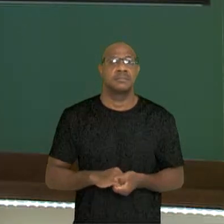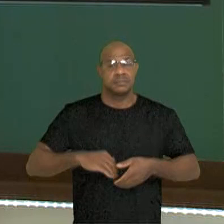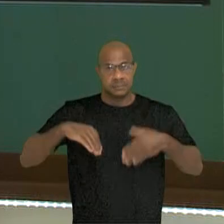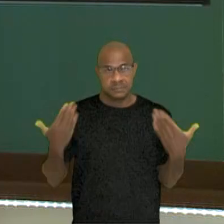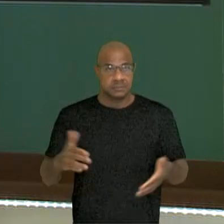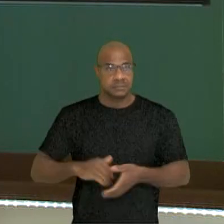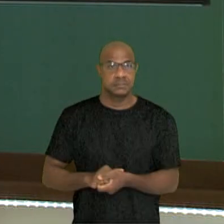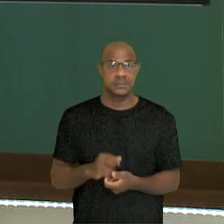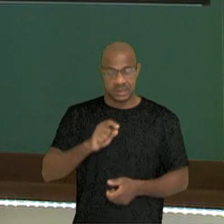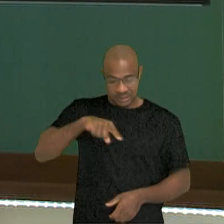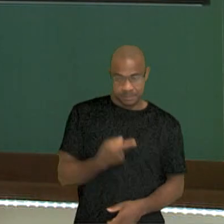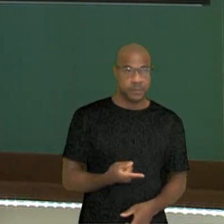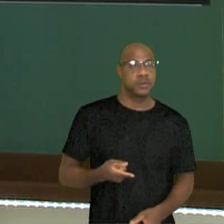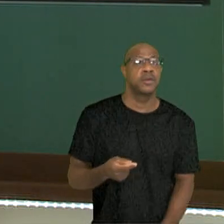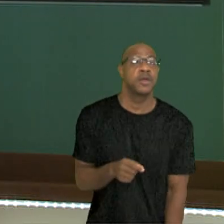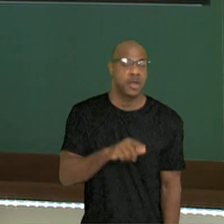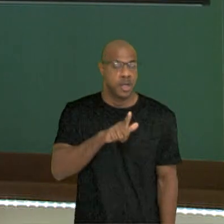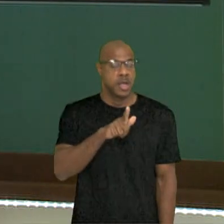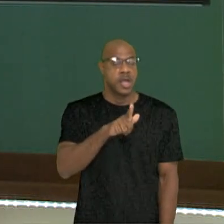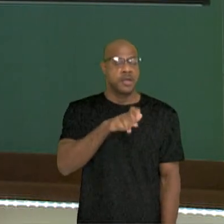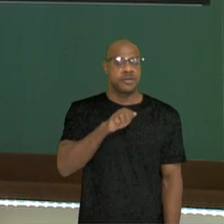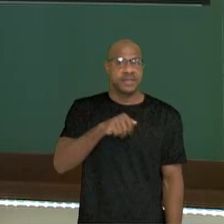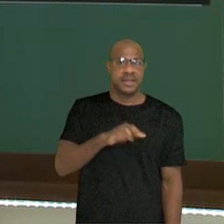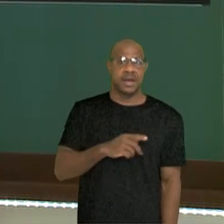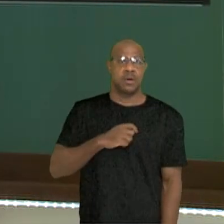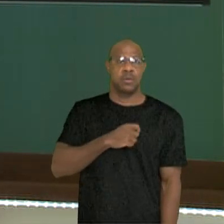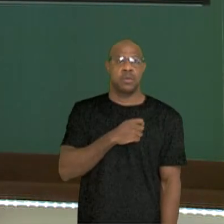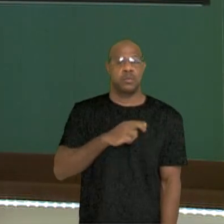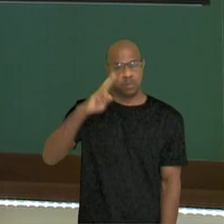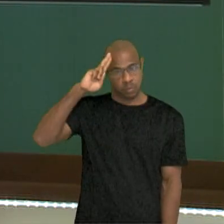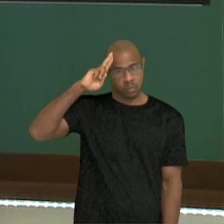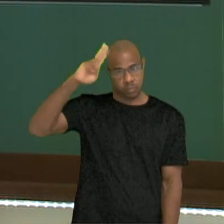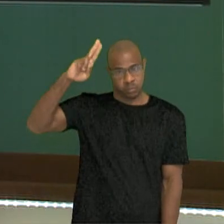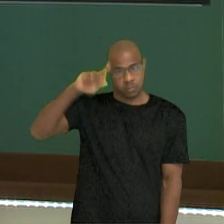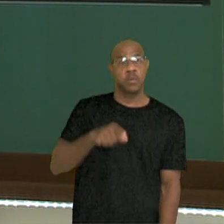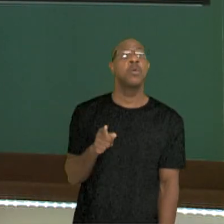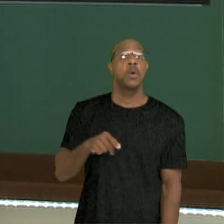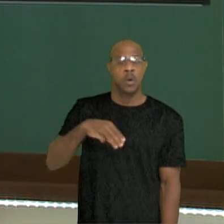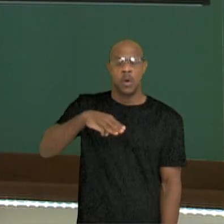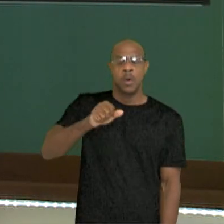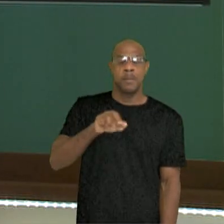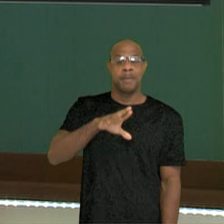Então, após o general Mário, que havia sido muito popular, né, e sido eleito